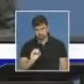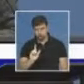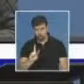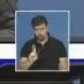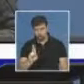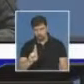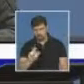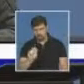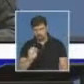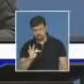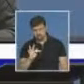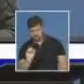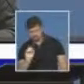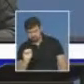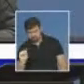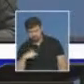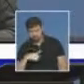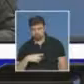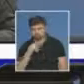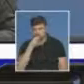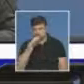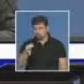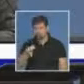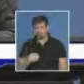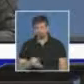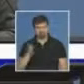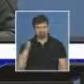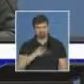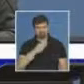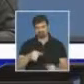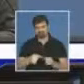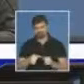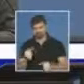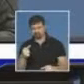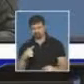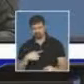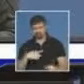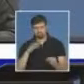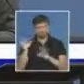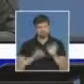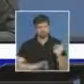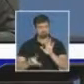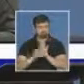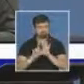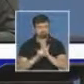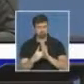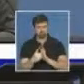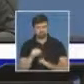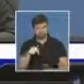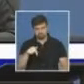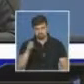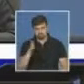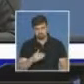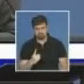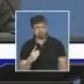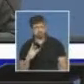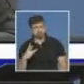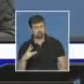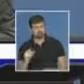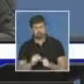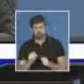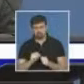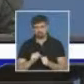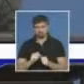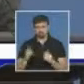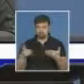Campinas manifesta-se contrária aos encaminhamentos propostos pelo projeto de lei 107/2013 que